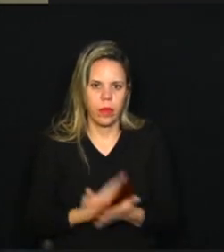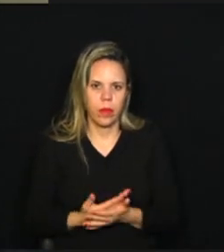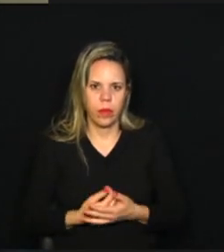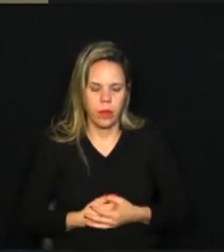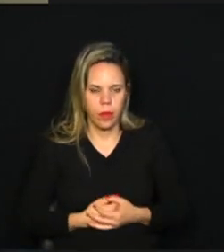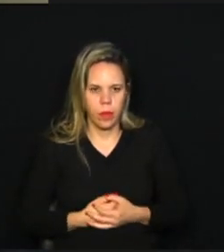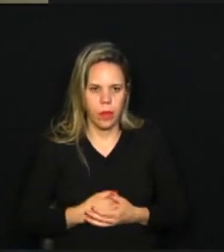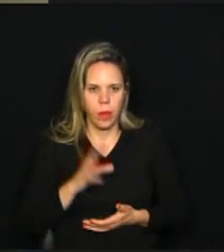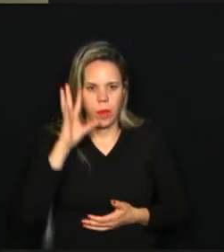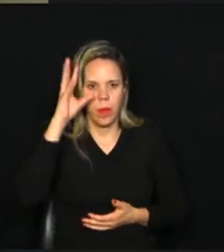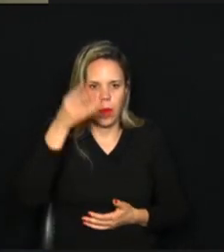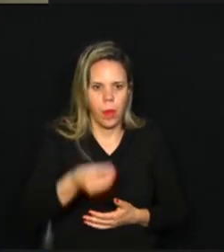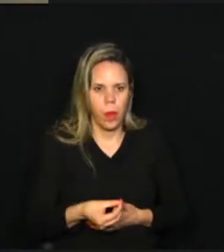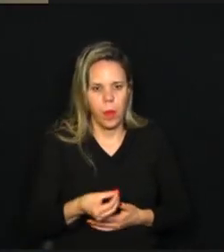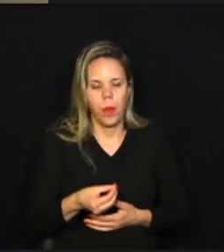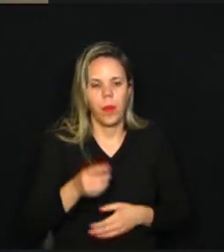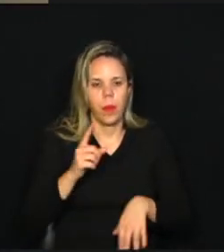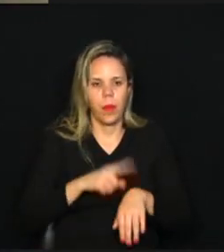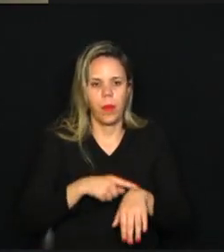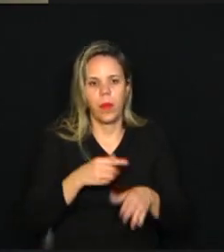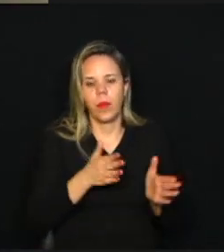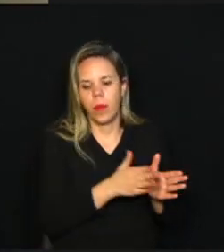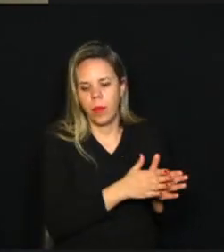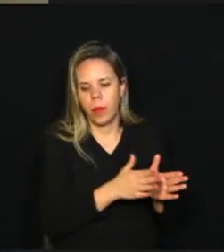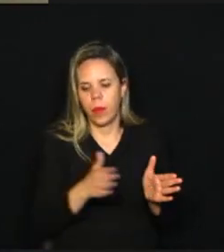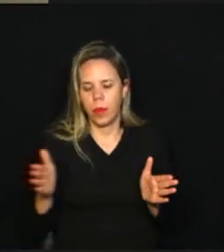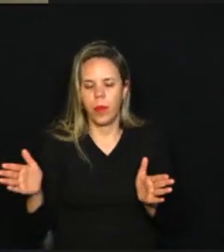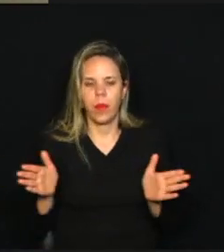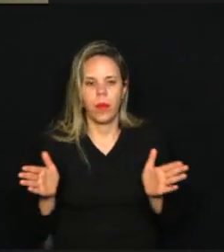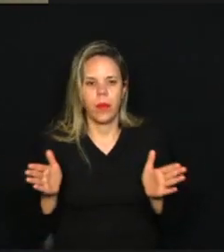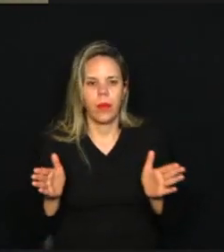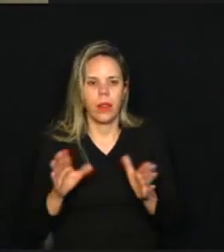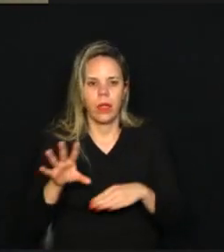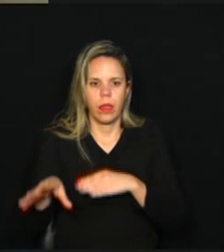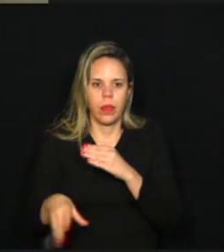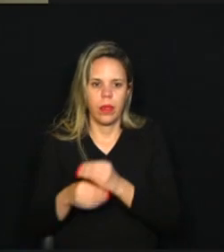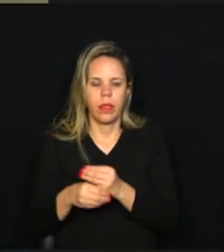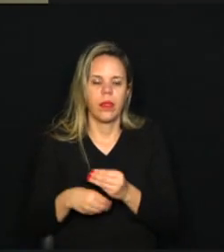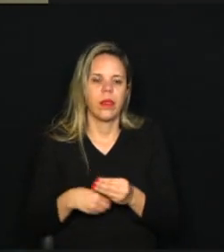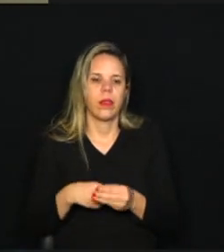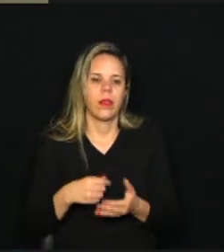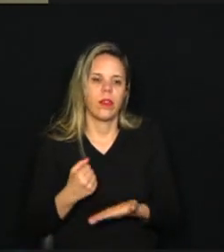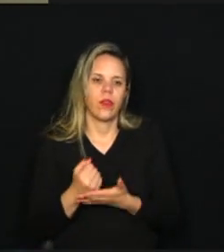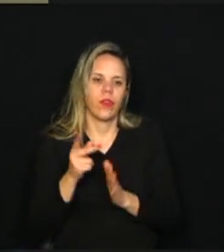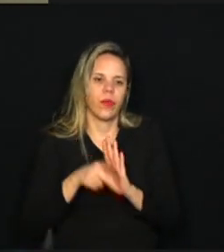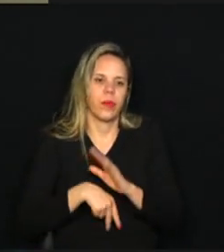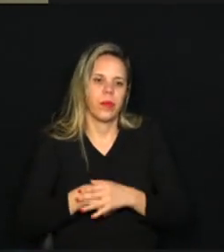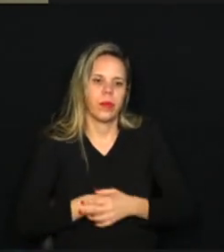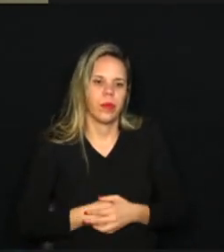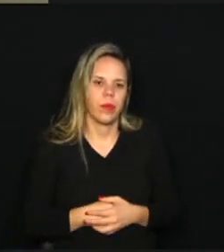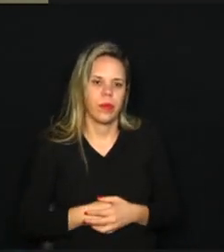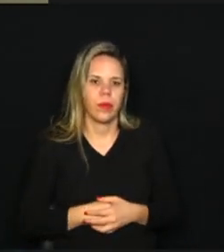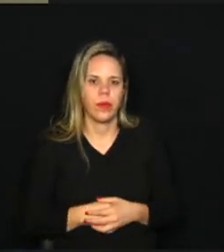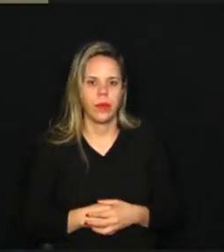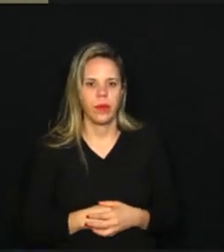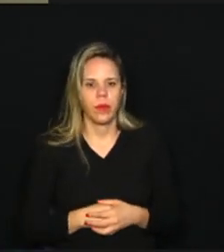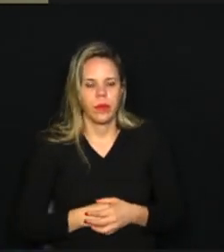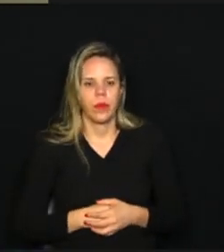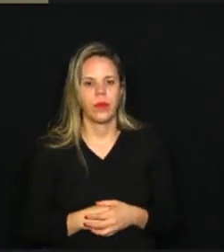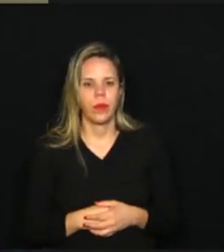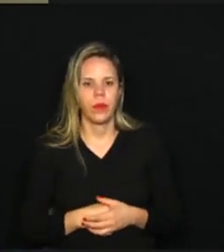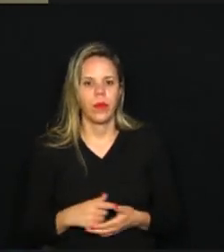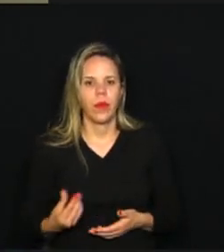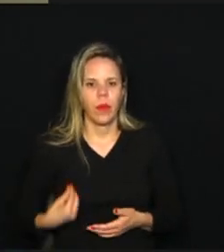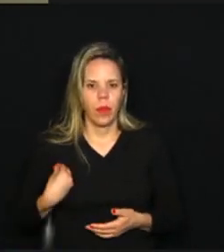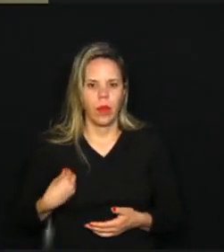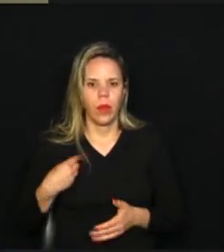para entenderem a linha do tempo e os acréscimos que foram feitos também ao longo do tempo do projeto, né? Existe um